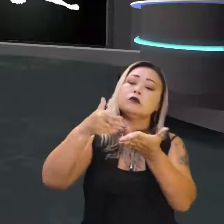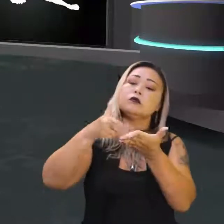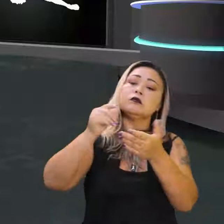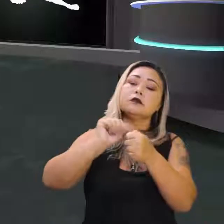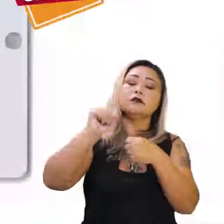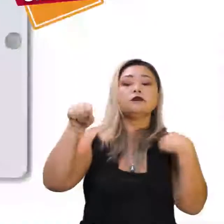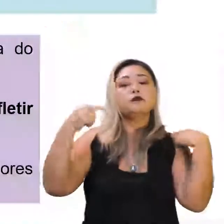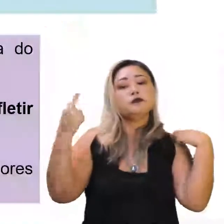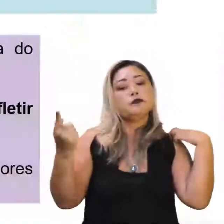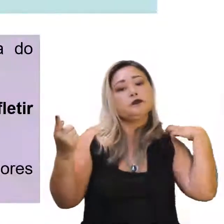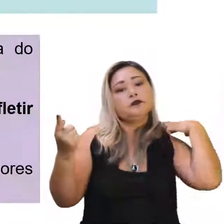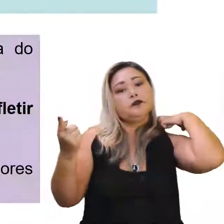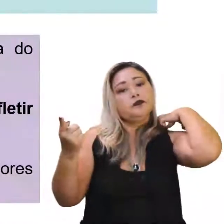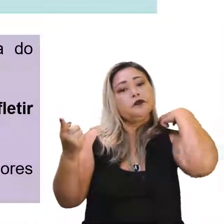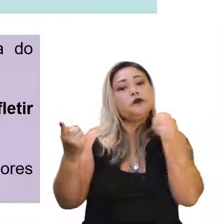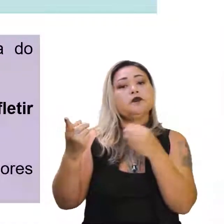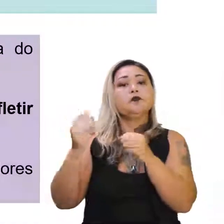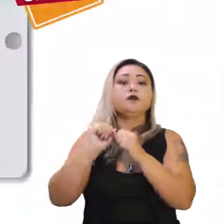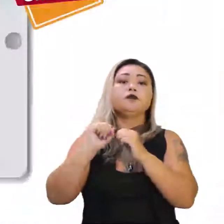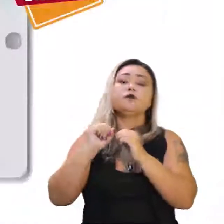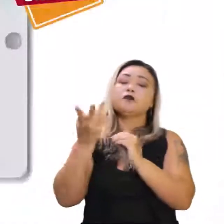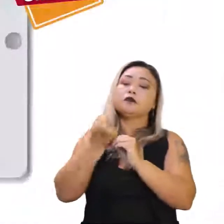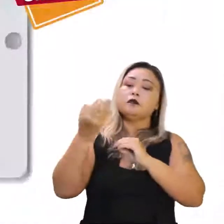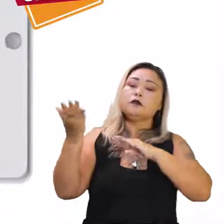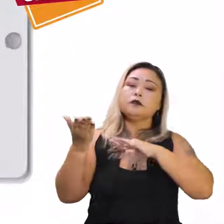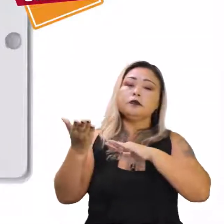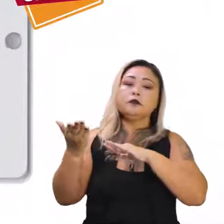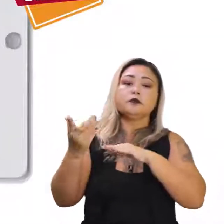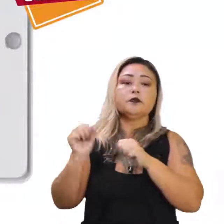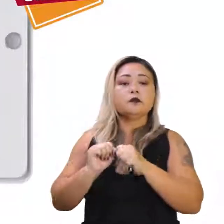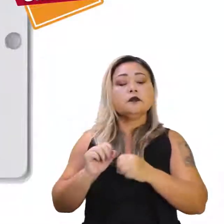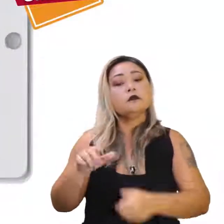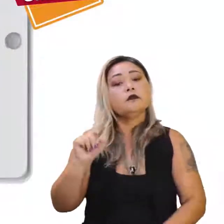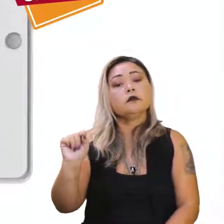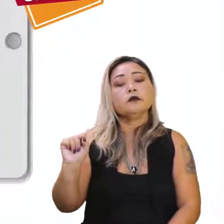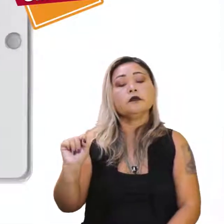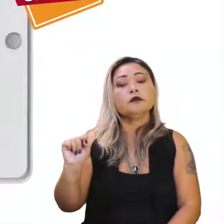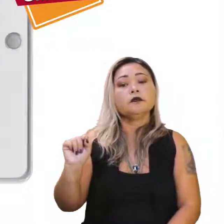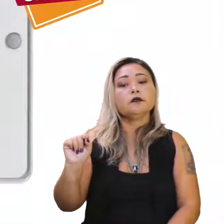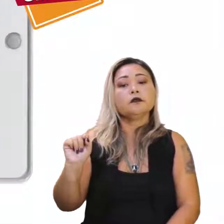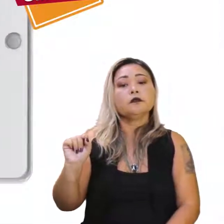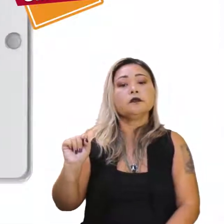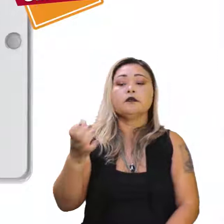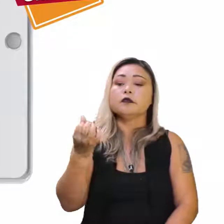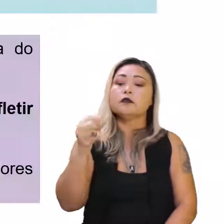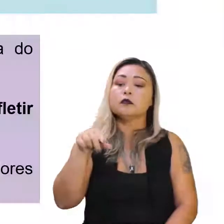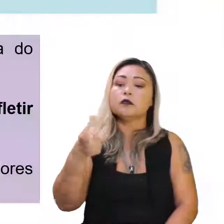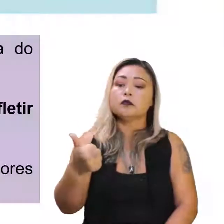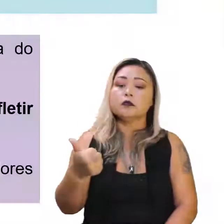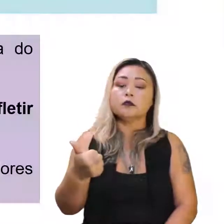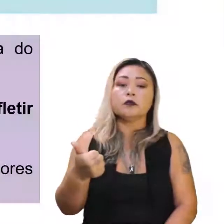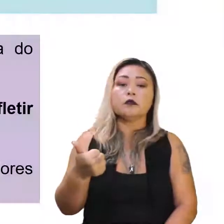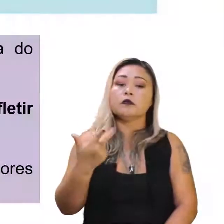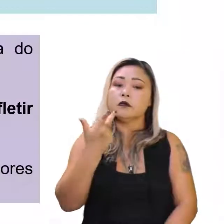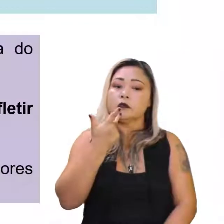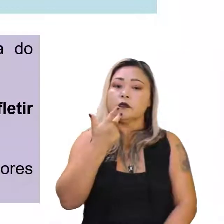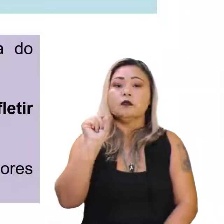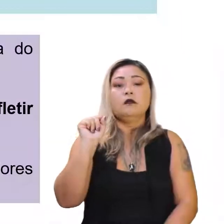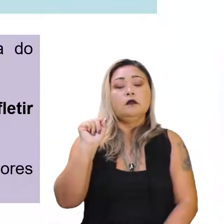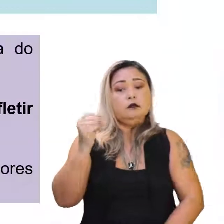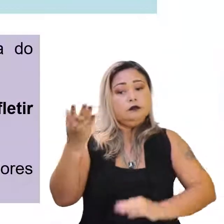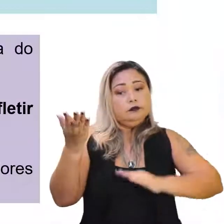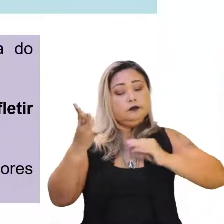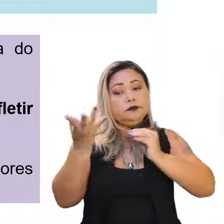tópico nosso, que é a arte contemporânea, né? A aula 6.1, que nós falamos que a